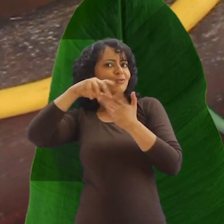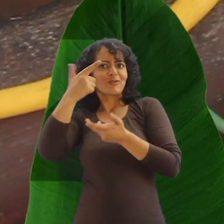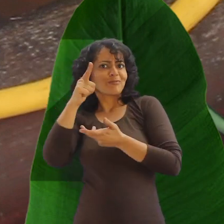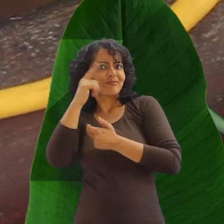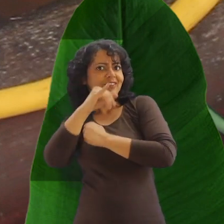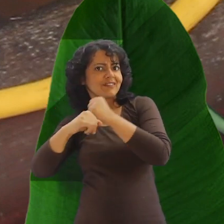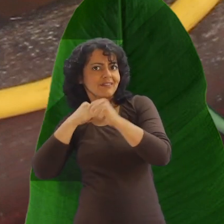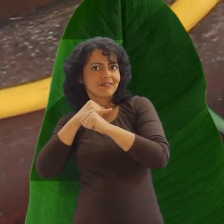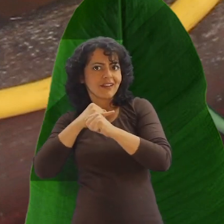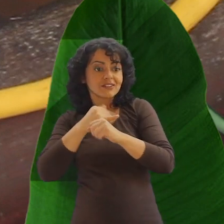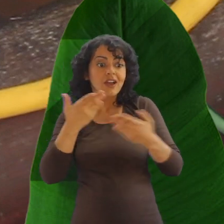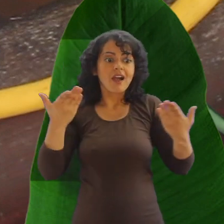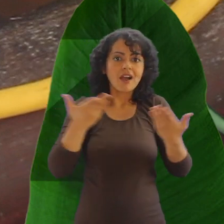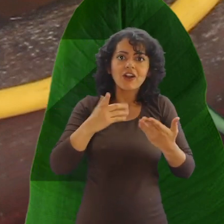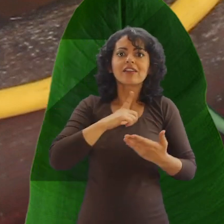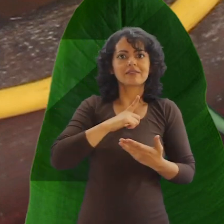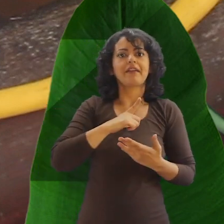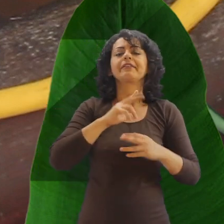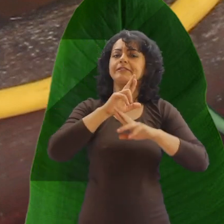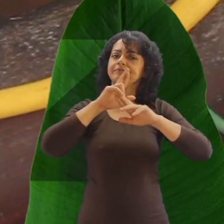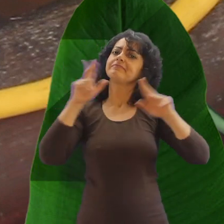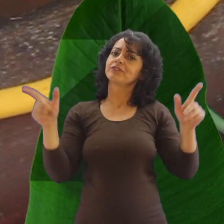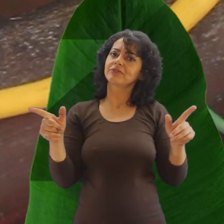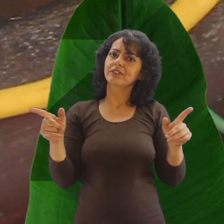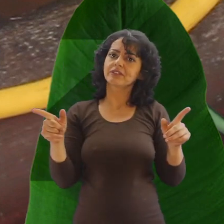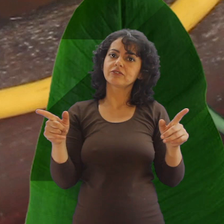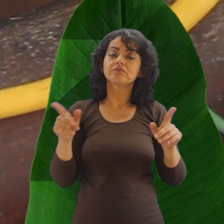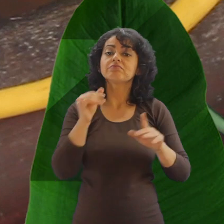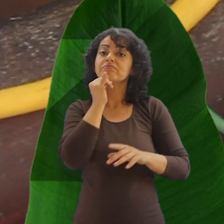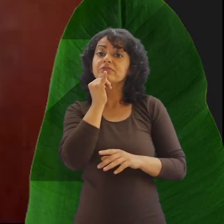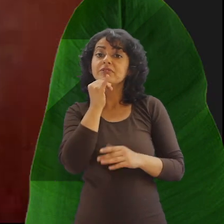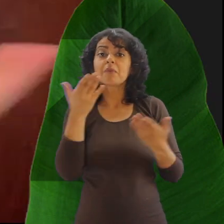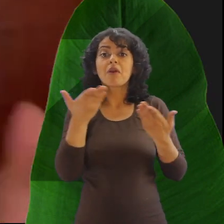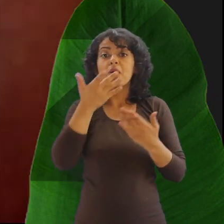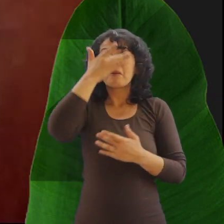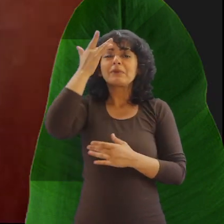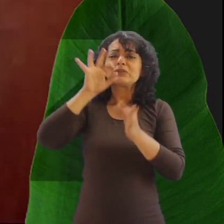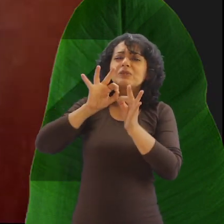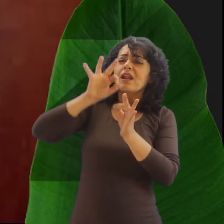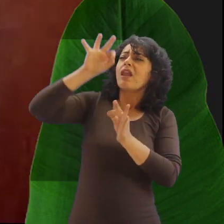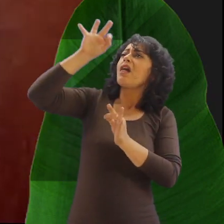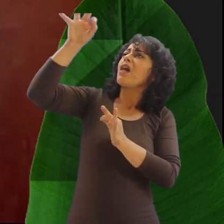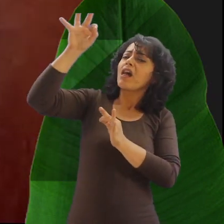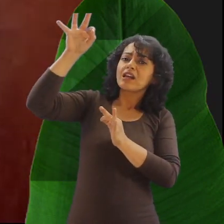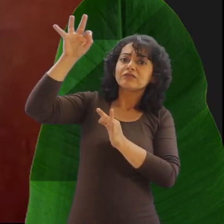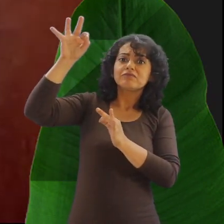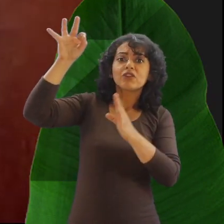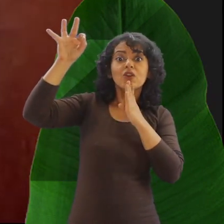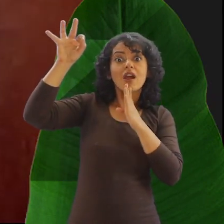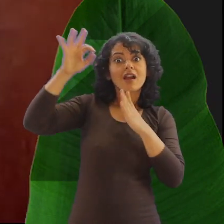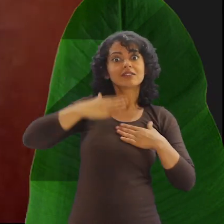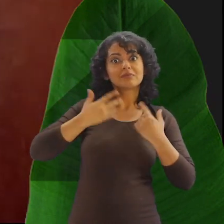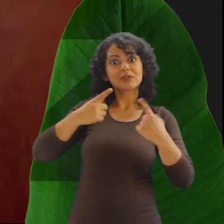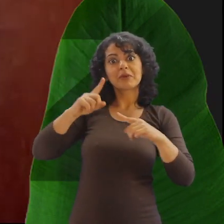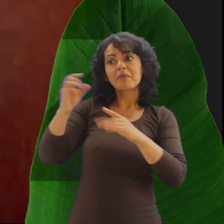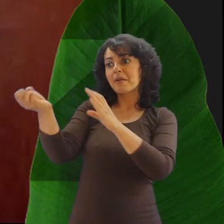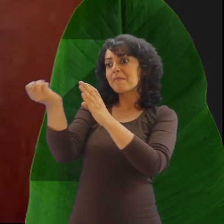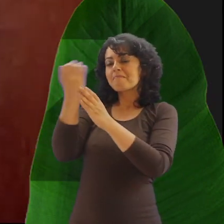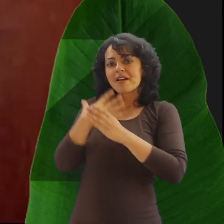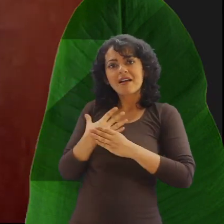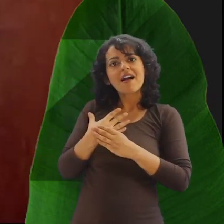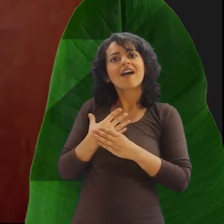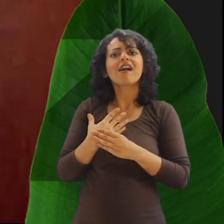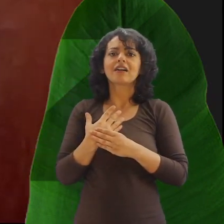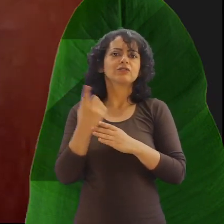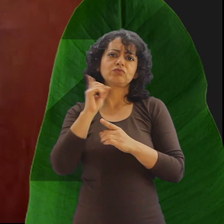lembrança de um mundo sem e lembrança de um mundo com. É diferente. Se uma pessoa está no Amapá me ouvindo e me manda uma mensagem,